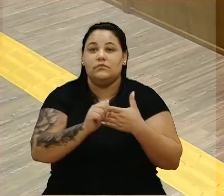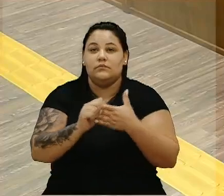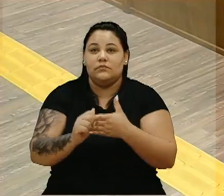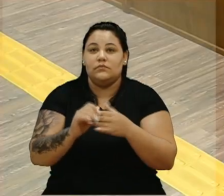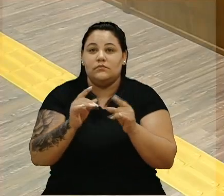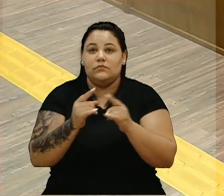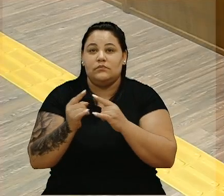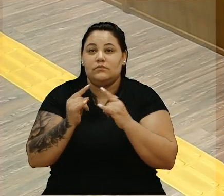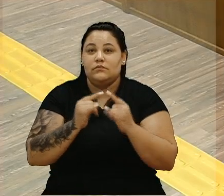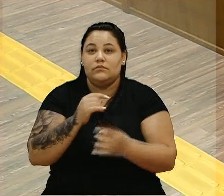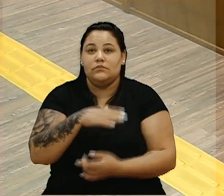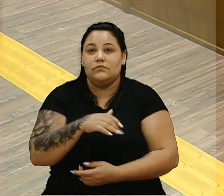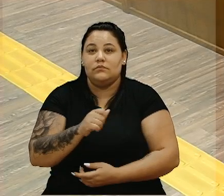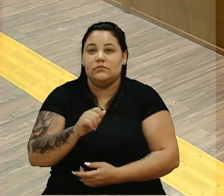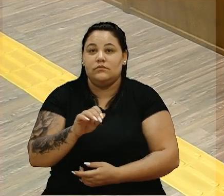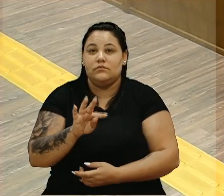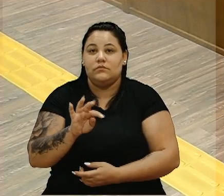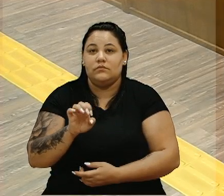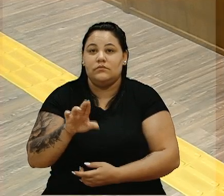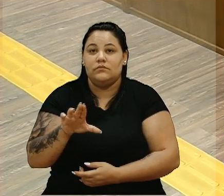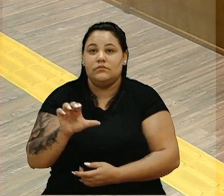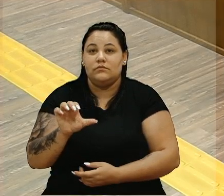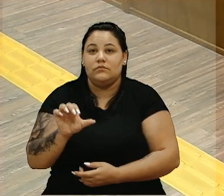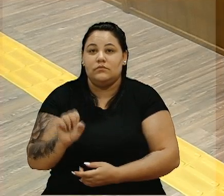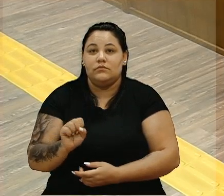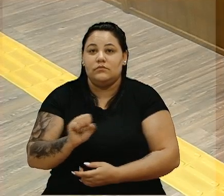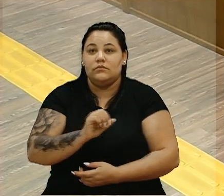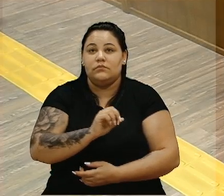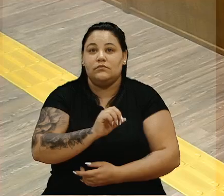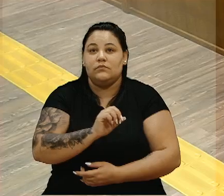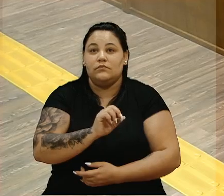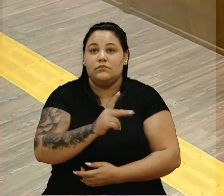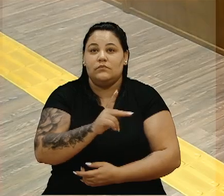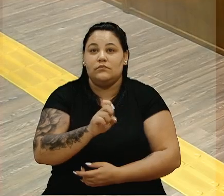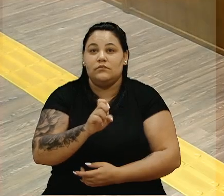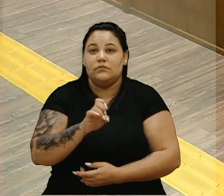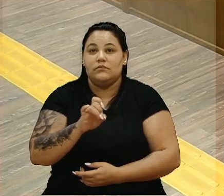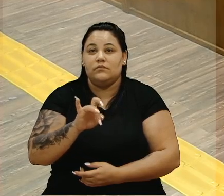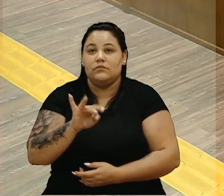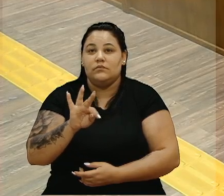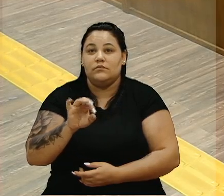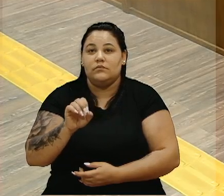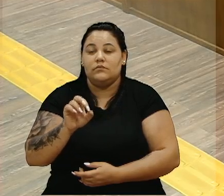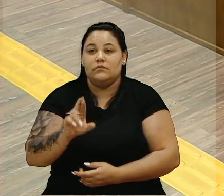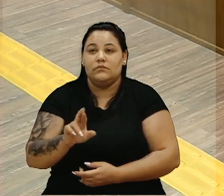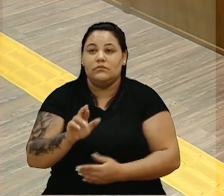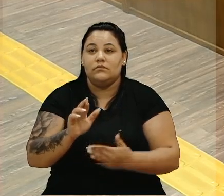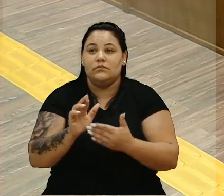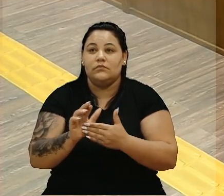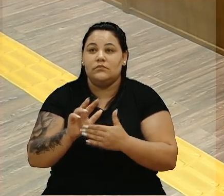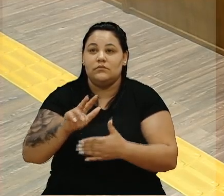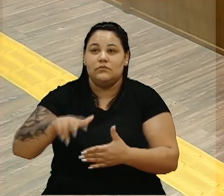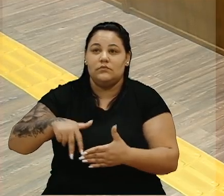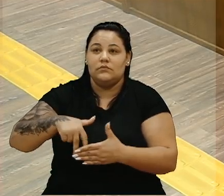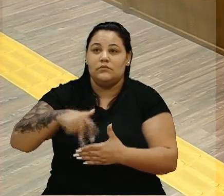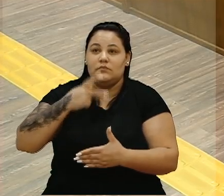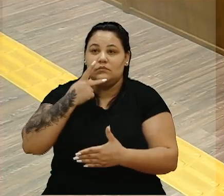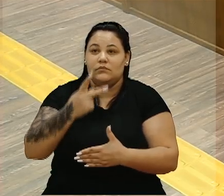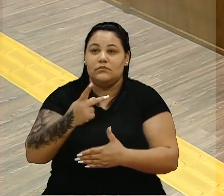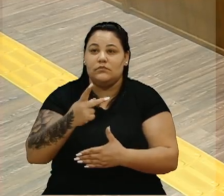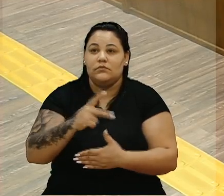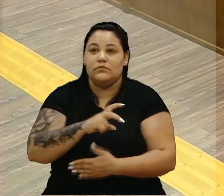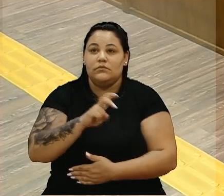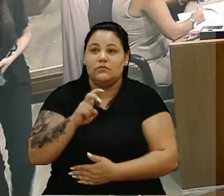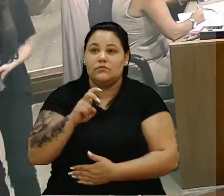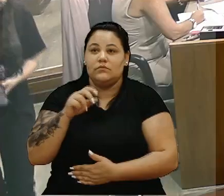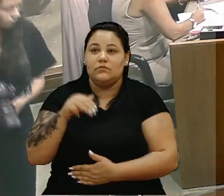Instituto Mateus Rocha, o Heitor Fachinelli Deschamps, até a tribuna para a manifestação pelo tempo de até